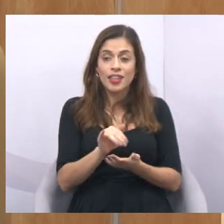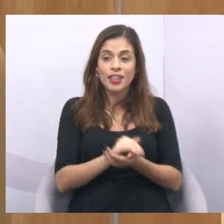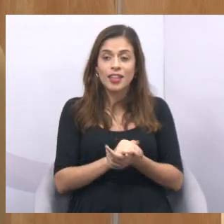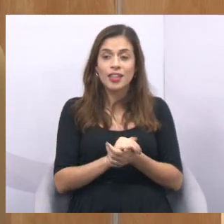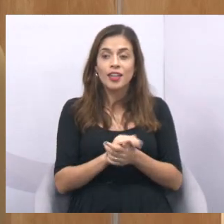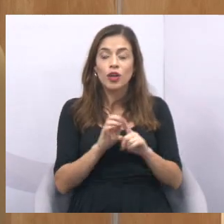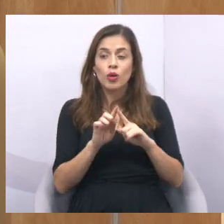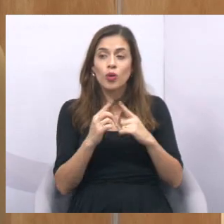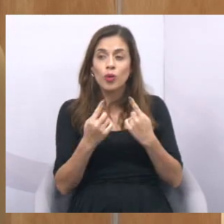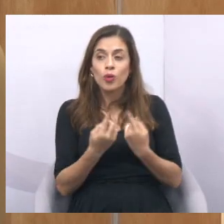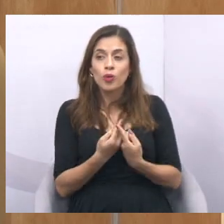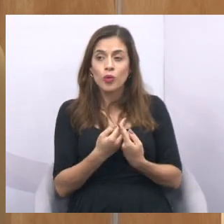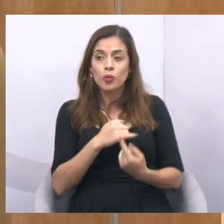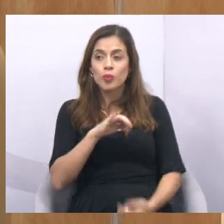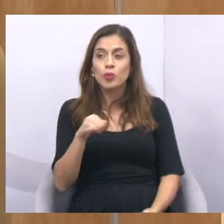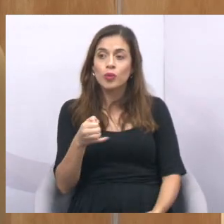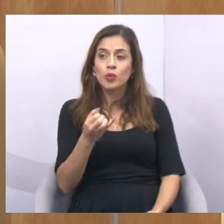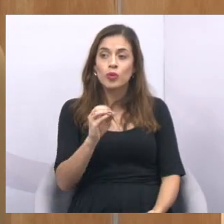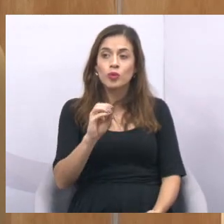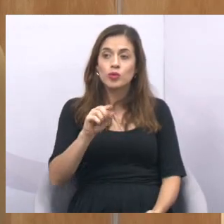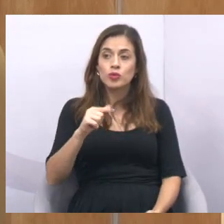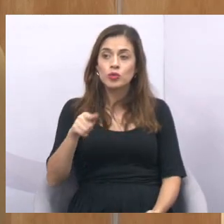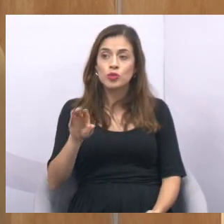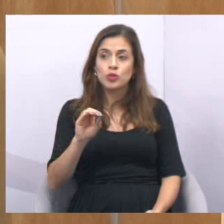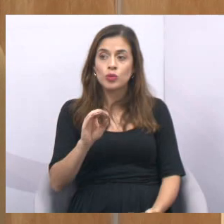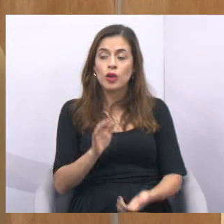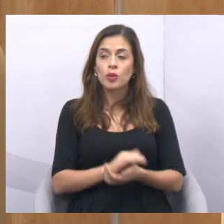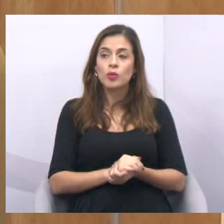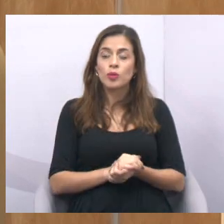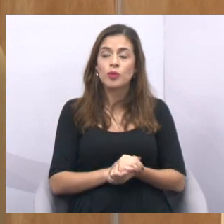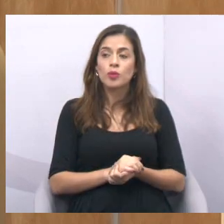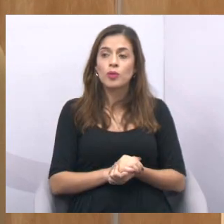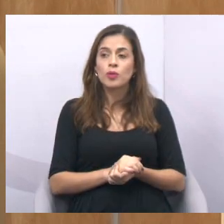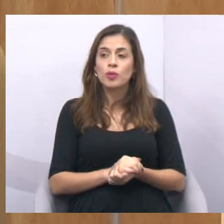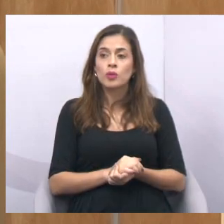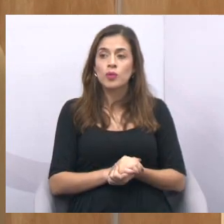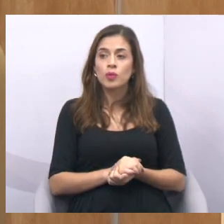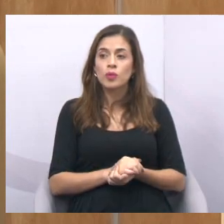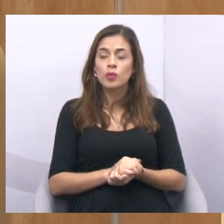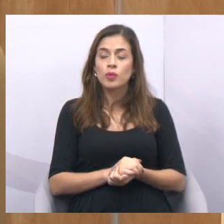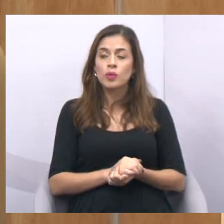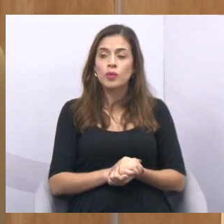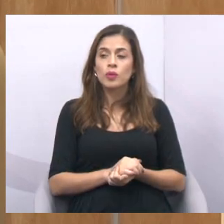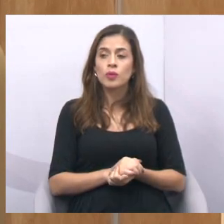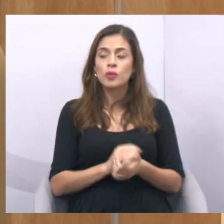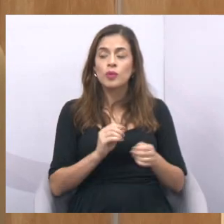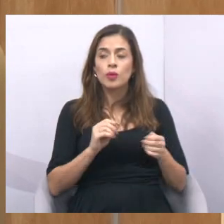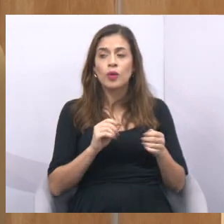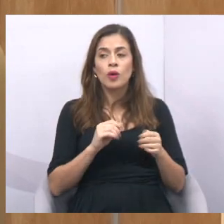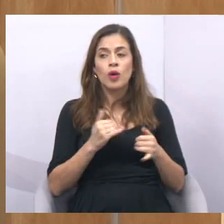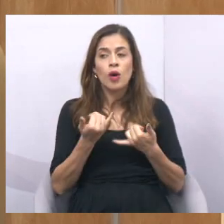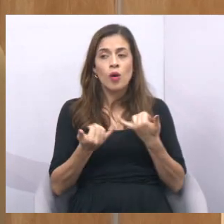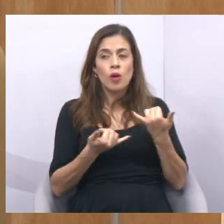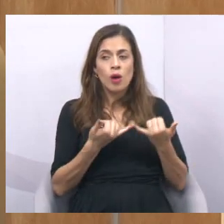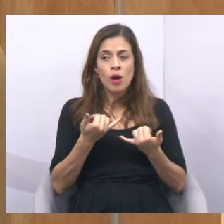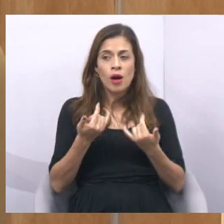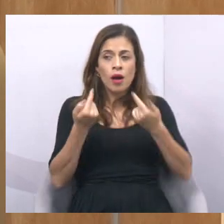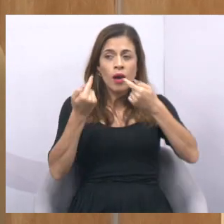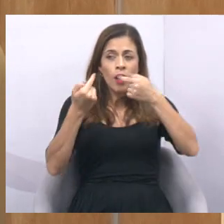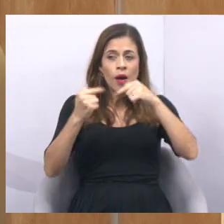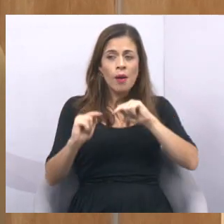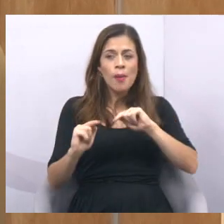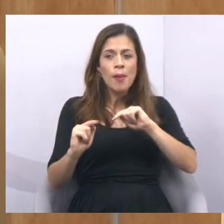Cursino, que treinava no tênis, mas nós tínhamos um grupo do João Cursino, e nós viemos jogar